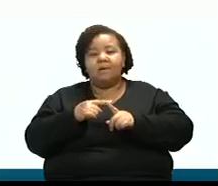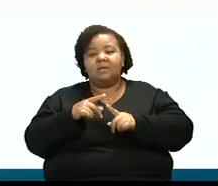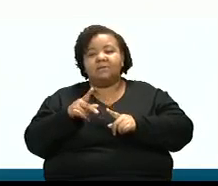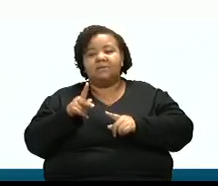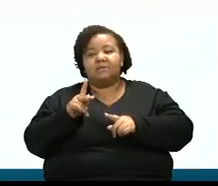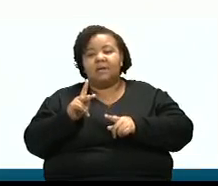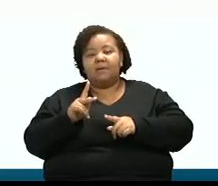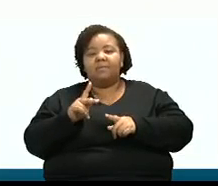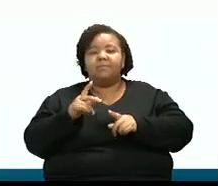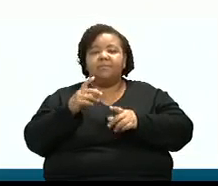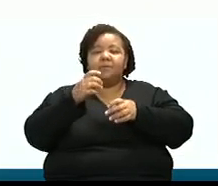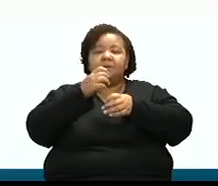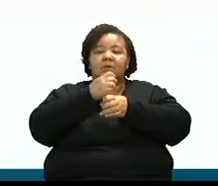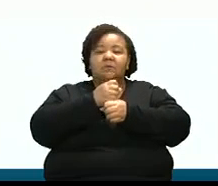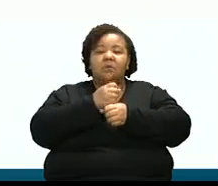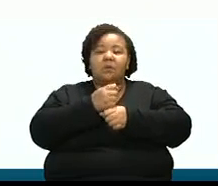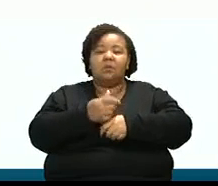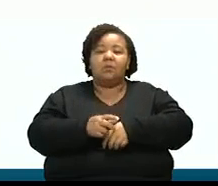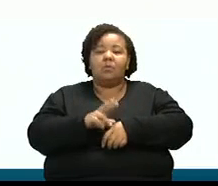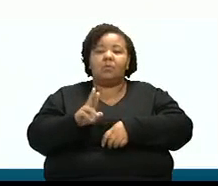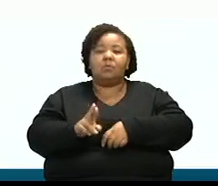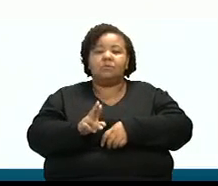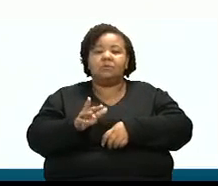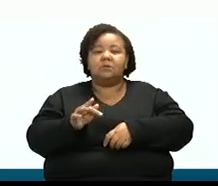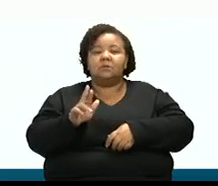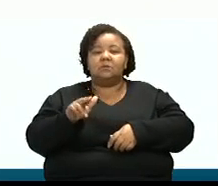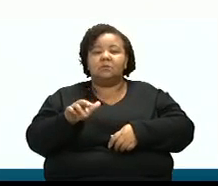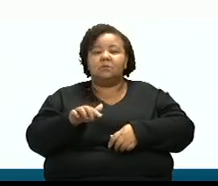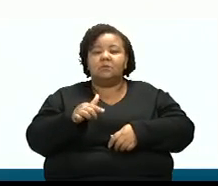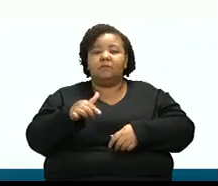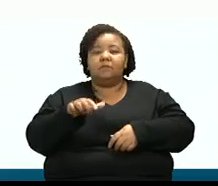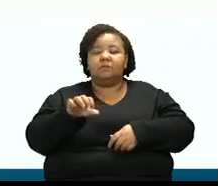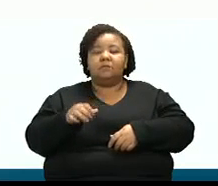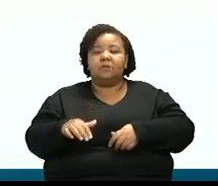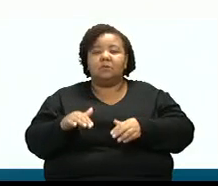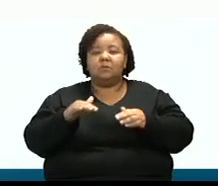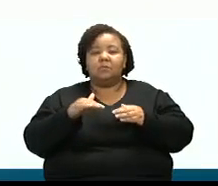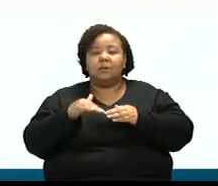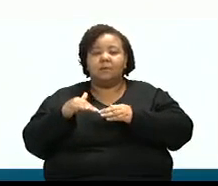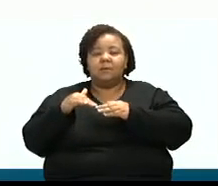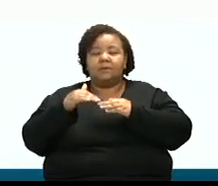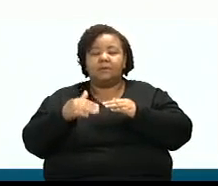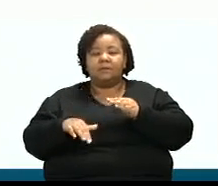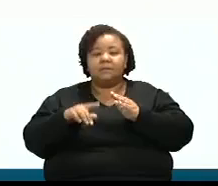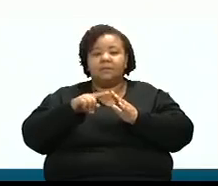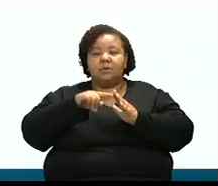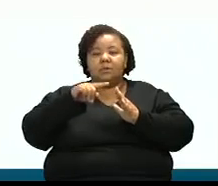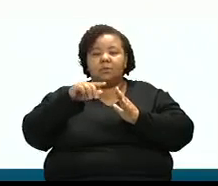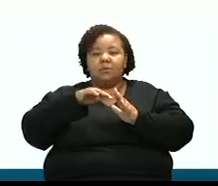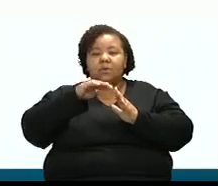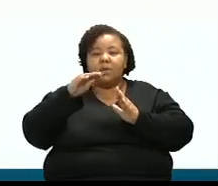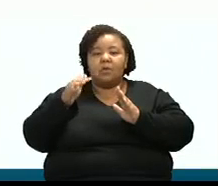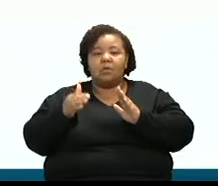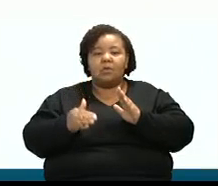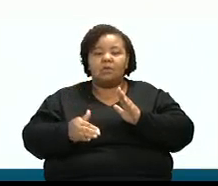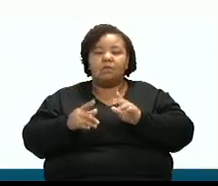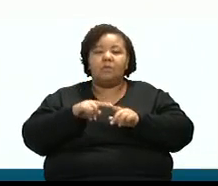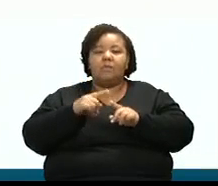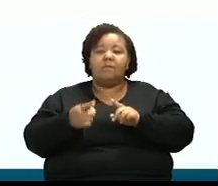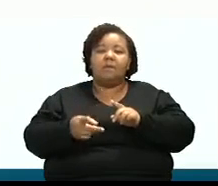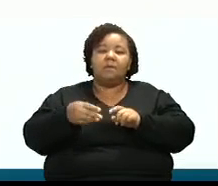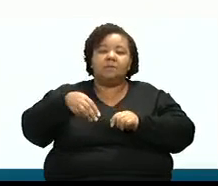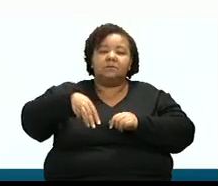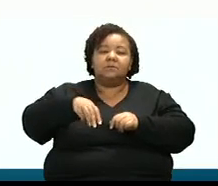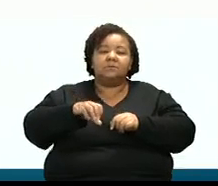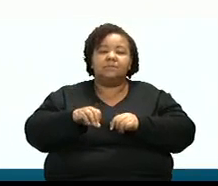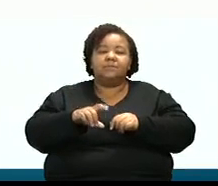calculo a integral aplicando a função sobre a parametrização da curva, acrescentando o módulo do